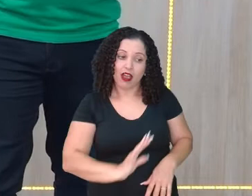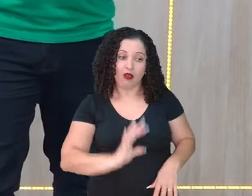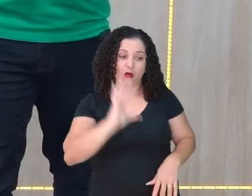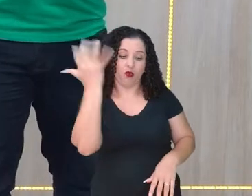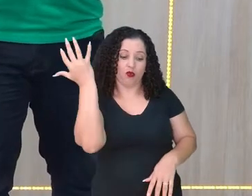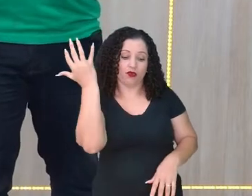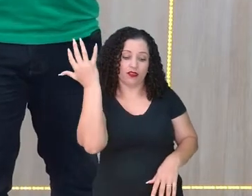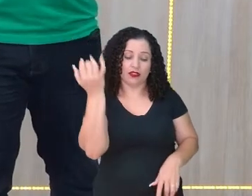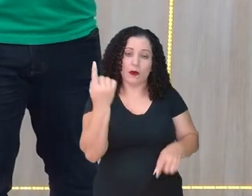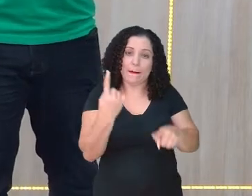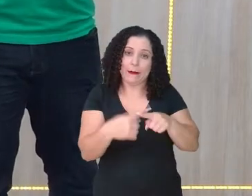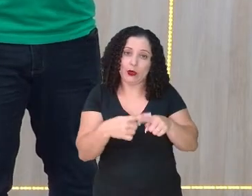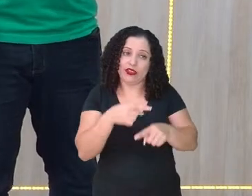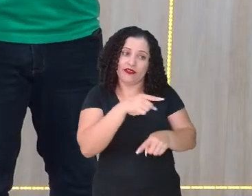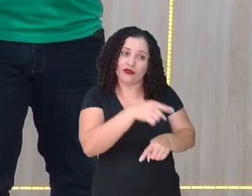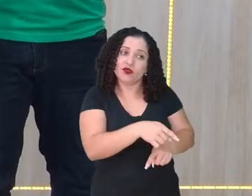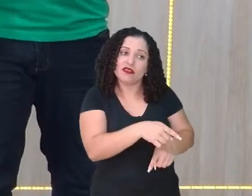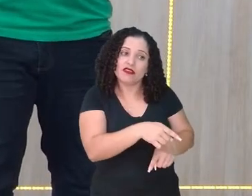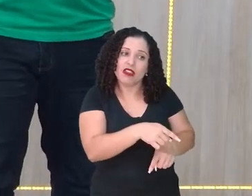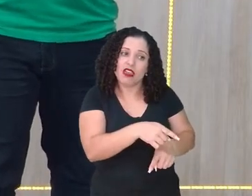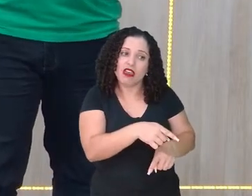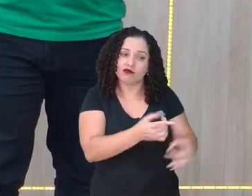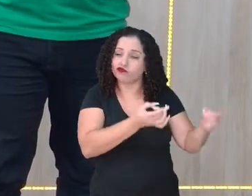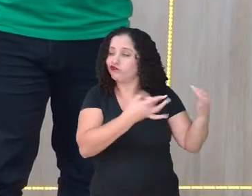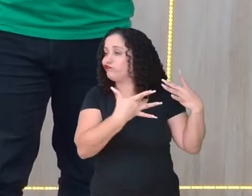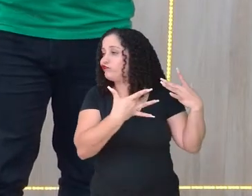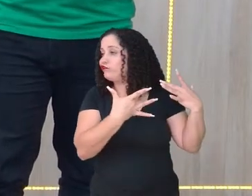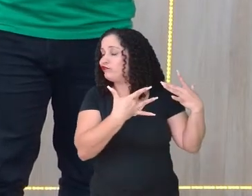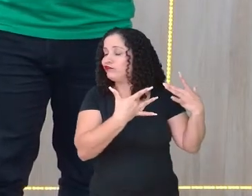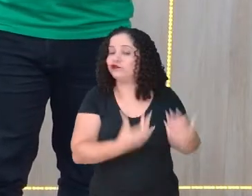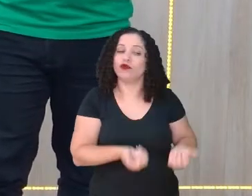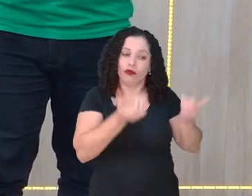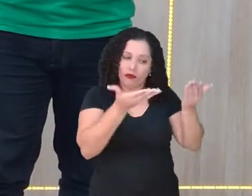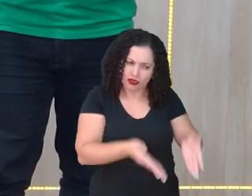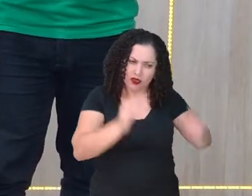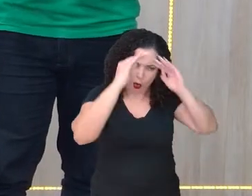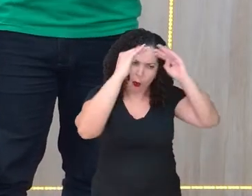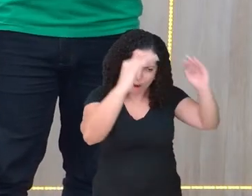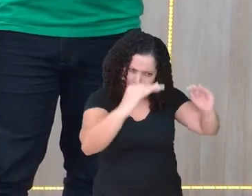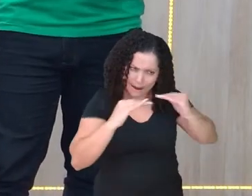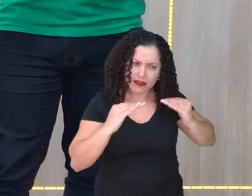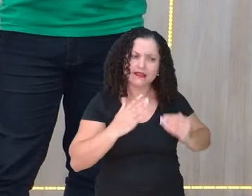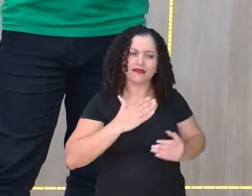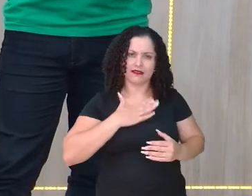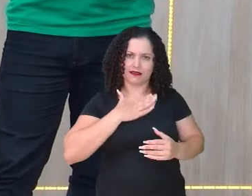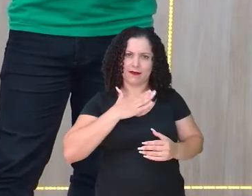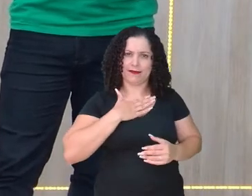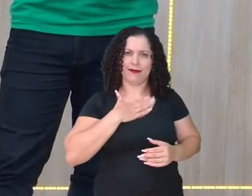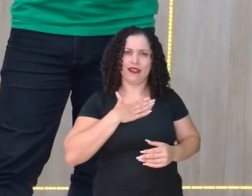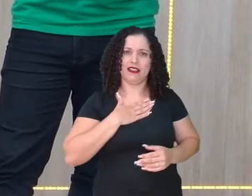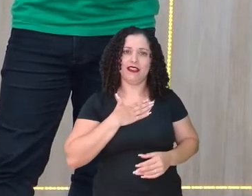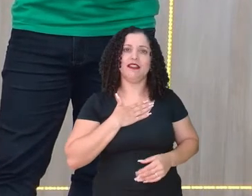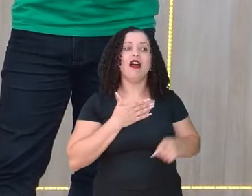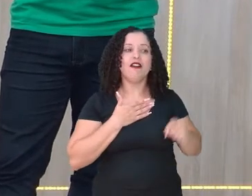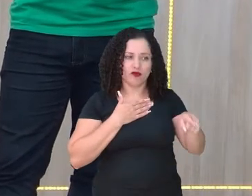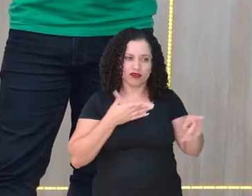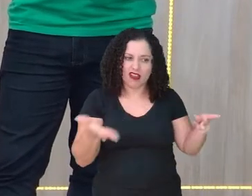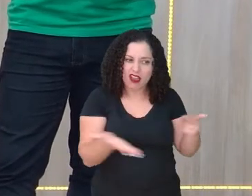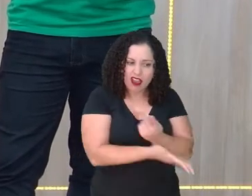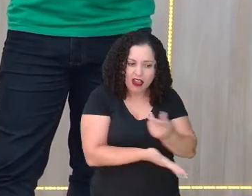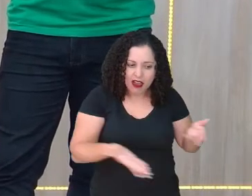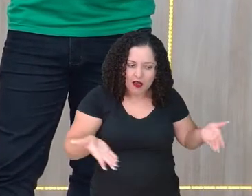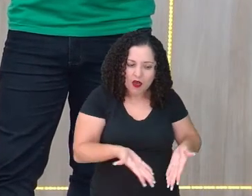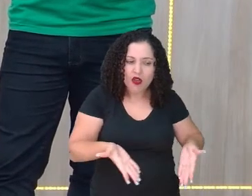aconteceu porque você não me dá ouvidos, onde se você ouvisse aquilo que eu lhe digo, você não quebraria a cara agora, você